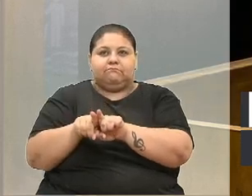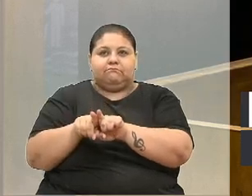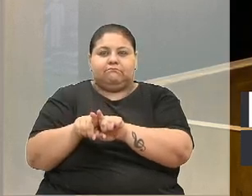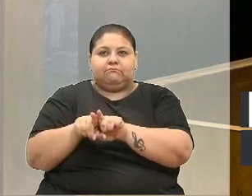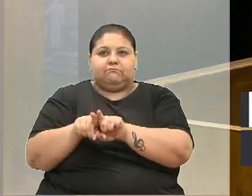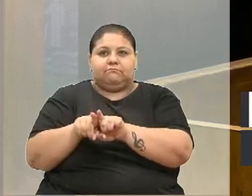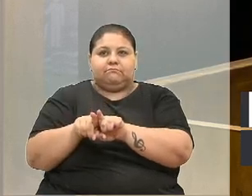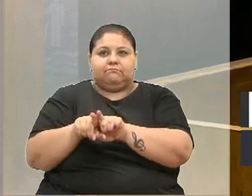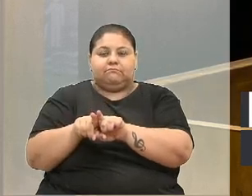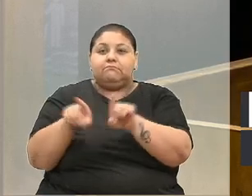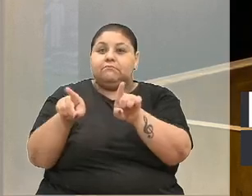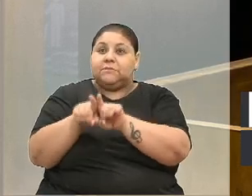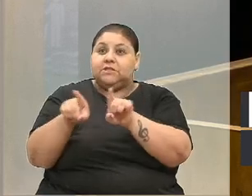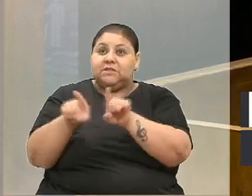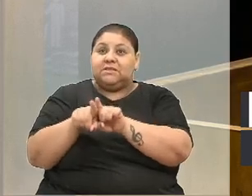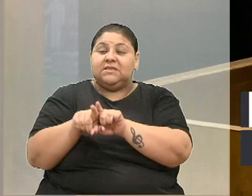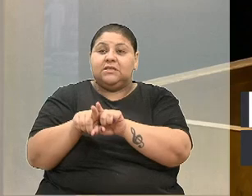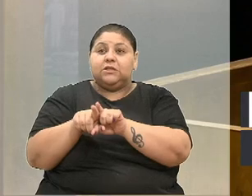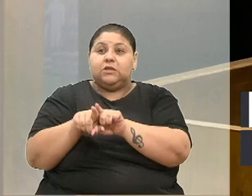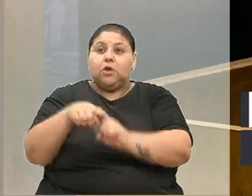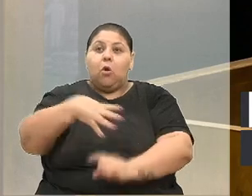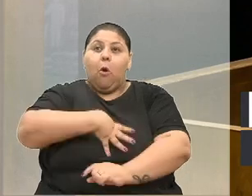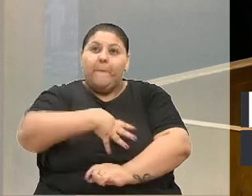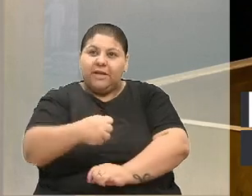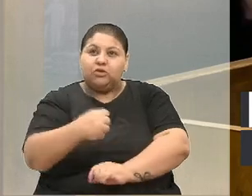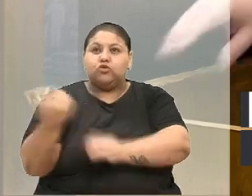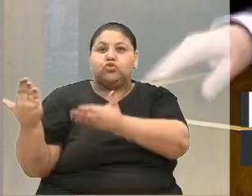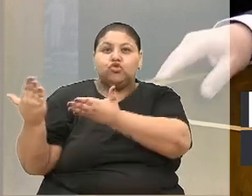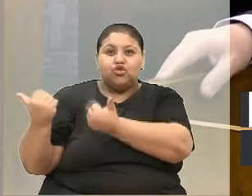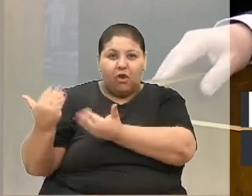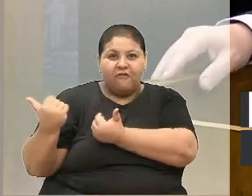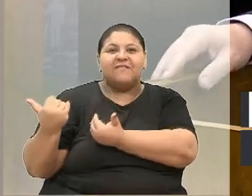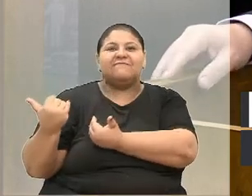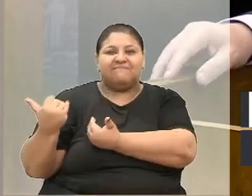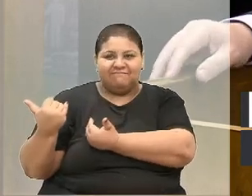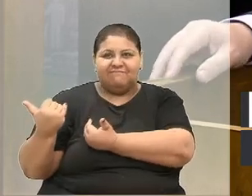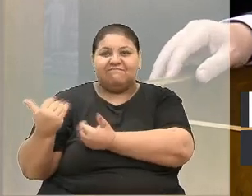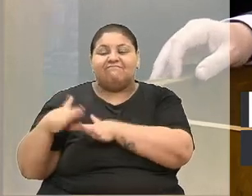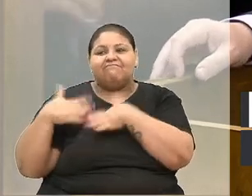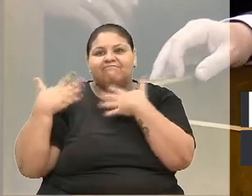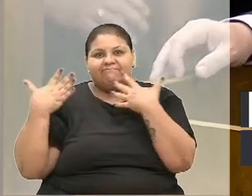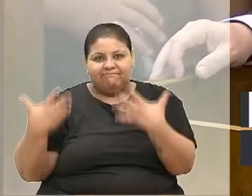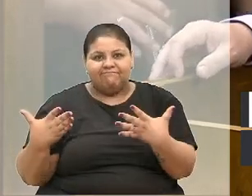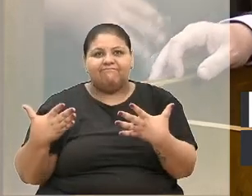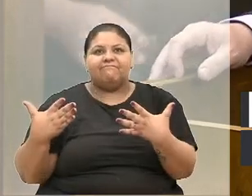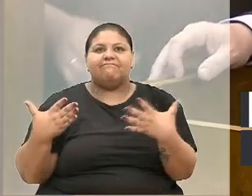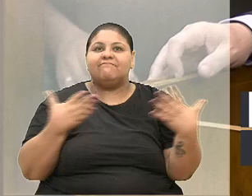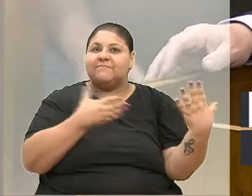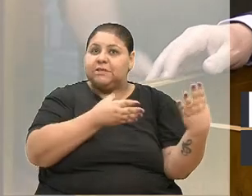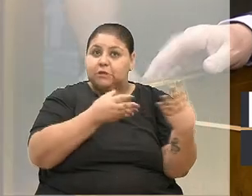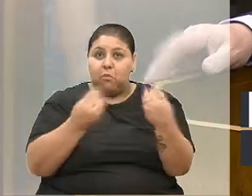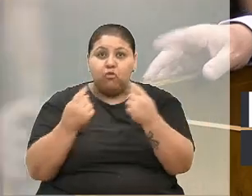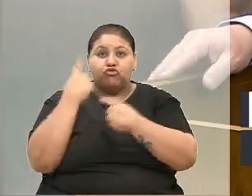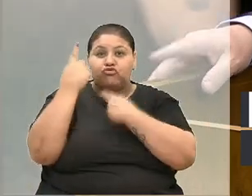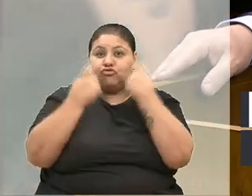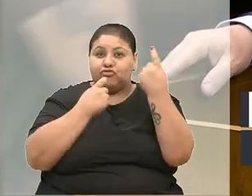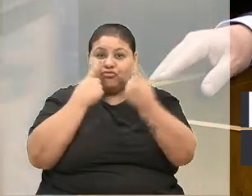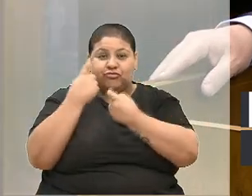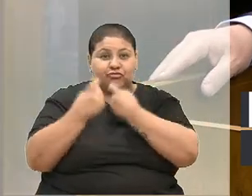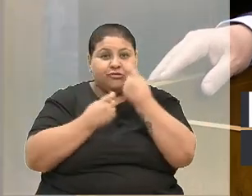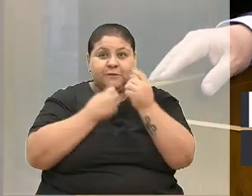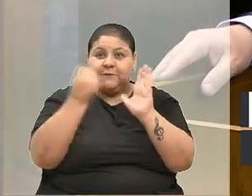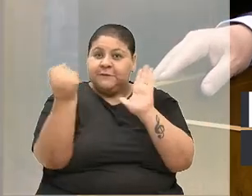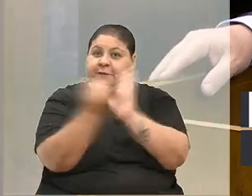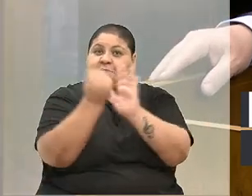o aumento do suicídio entre jovens. Então, é uma situação realmente muito preocupante que assola a